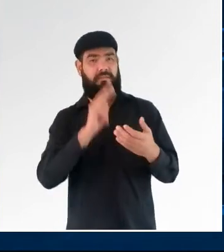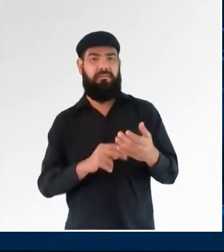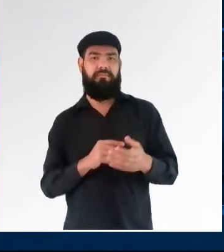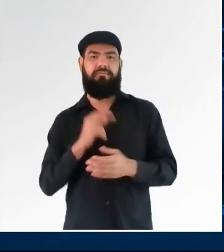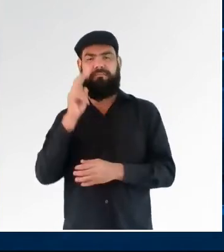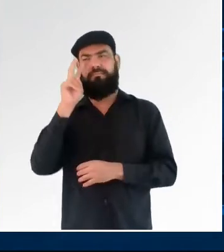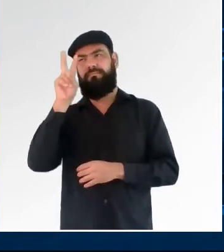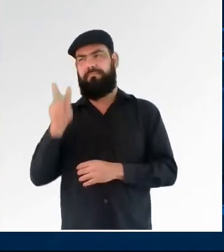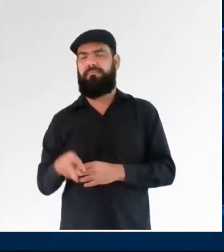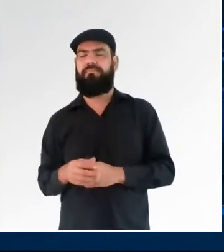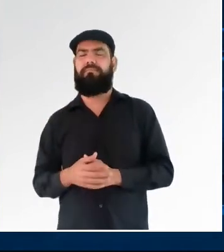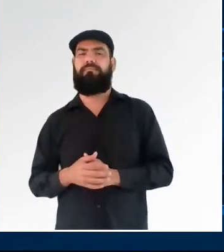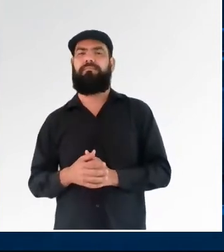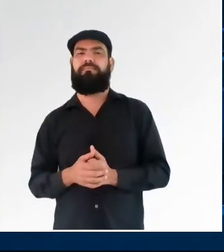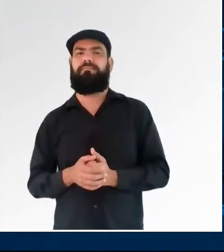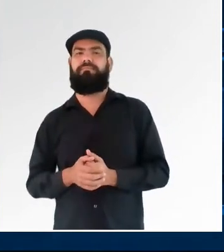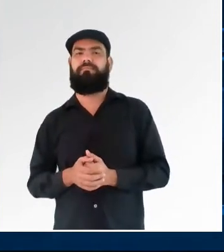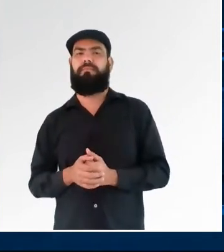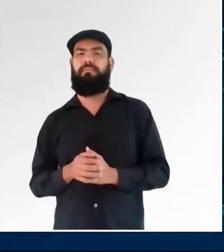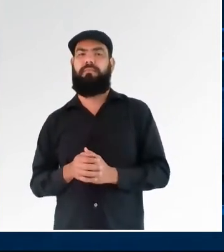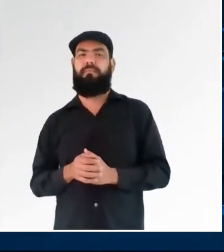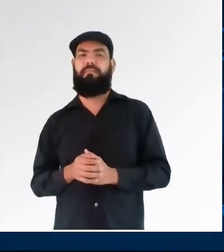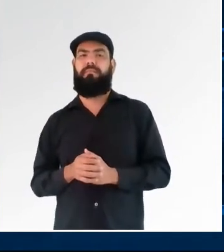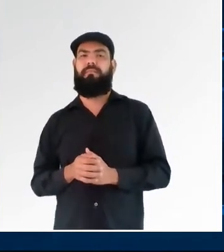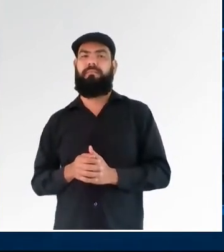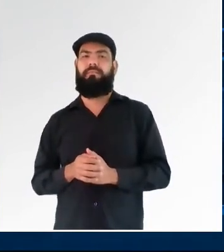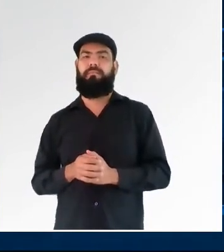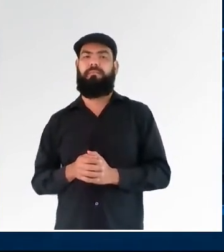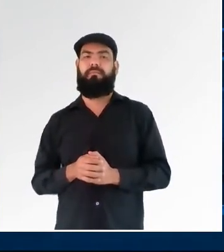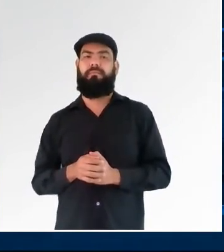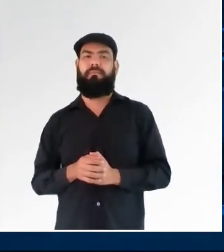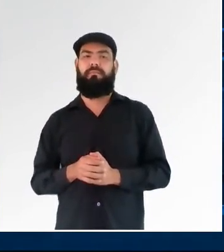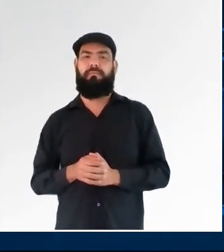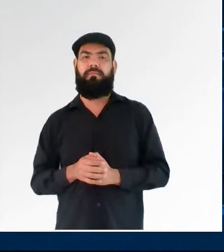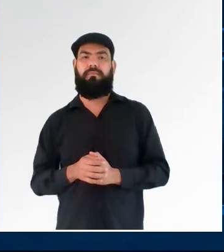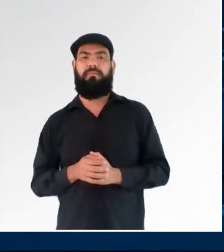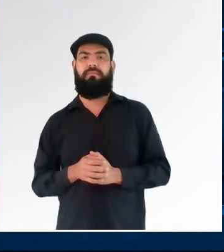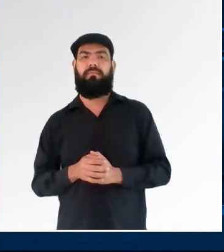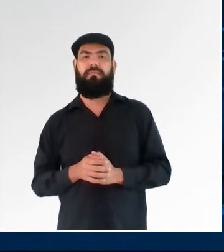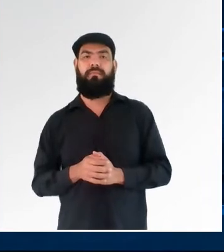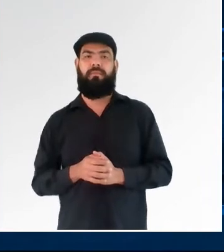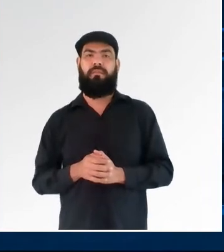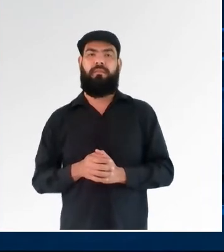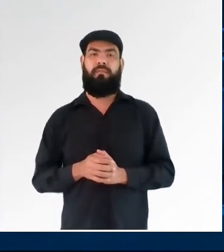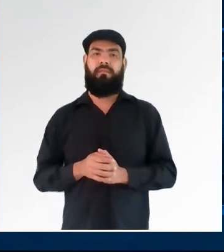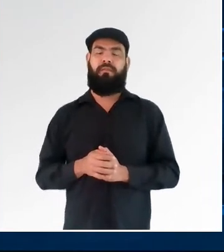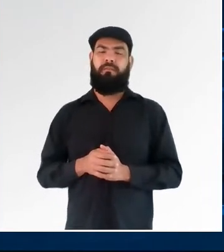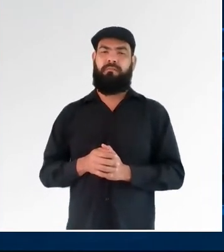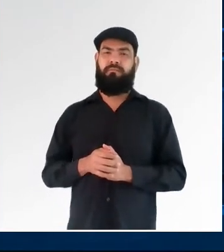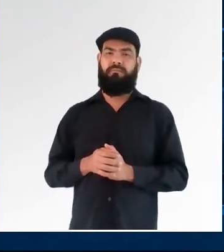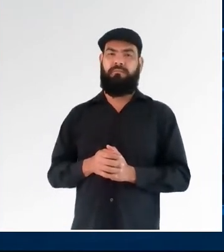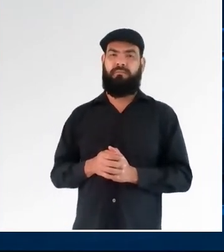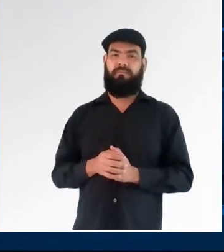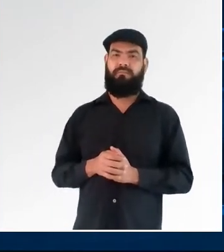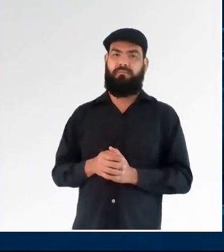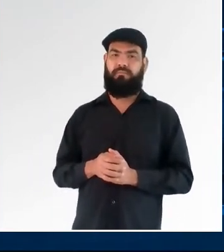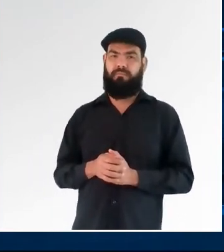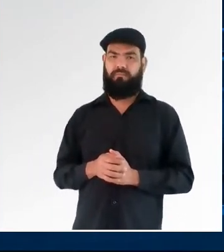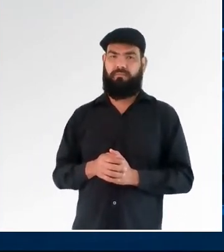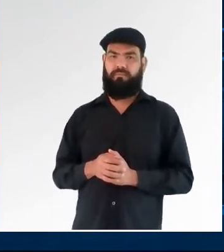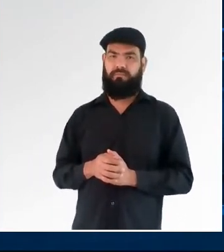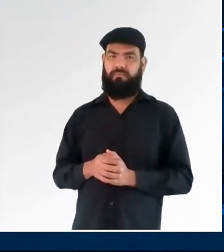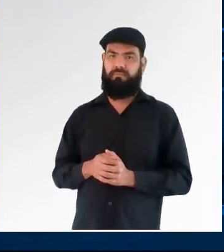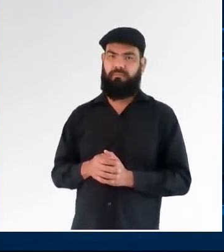avaliação dessa resenha, dessa obra. O grau de envolvimento, né? O grau de envolvimento do autor, isso tudo vai